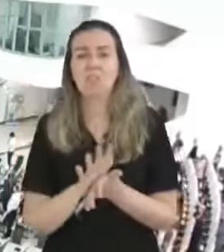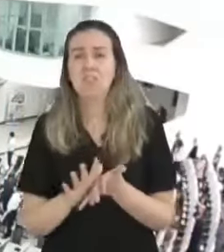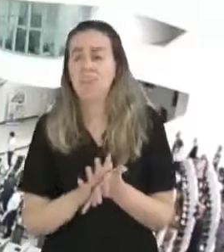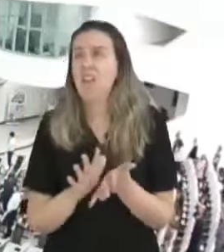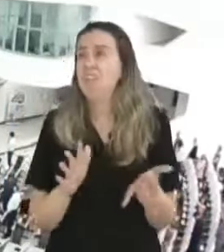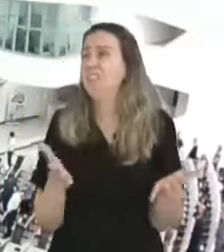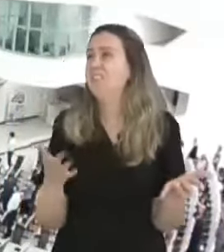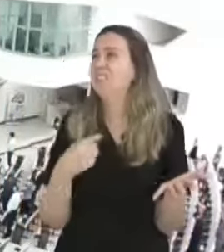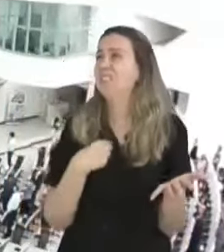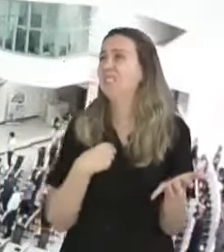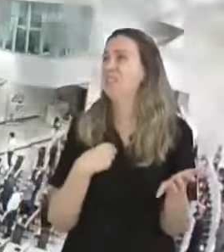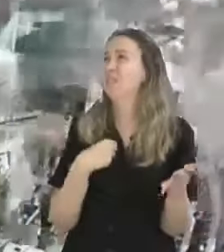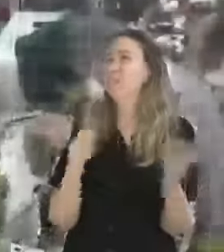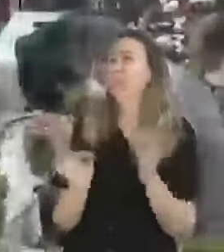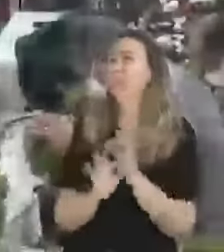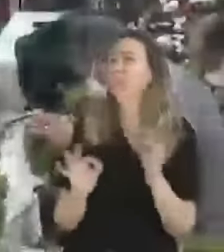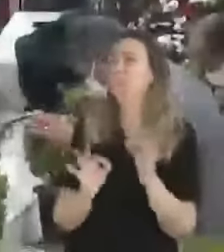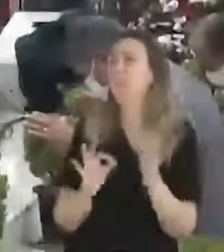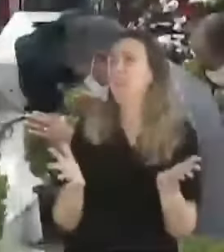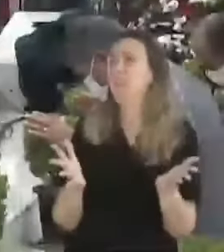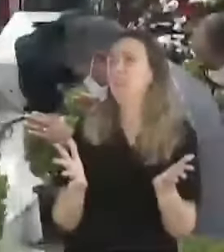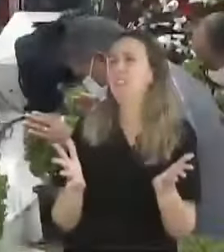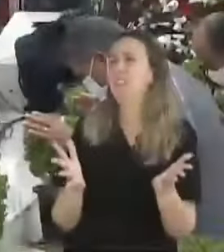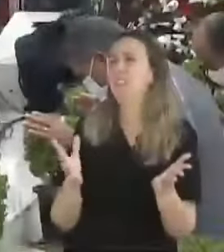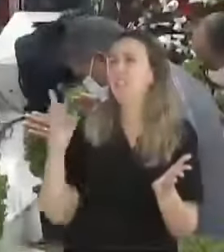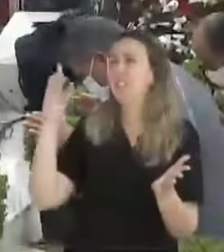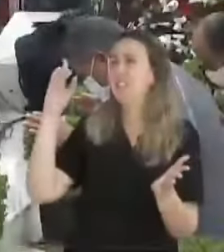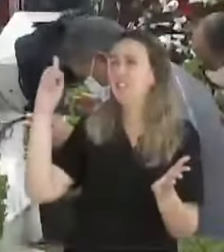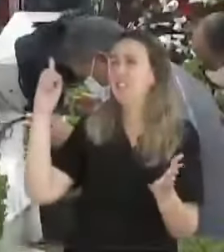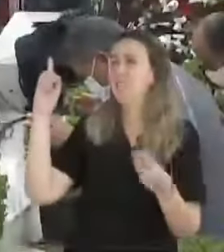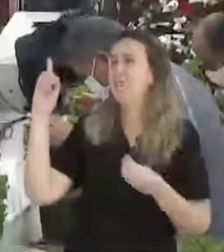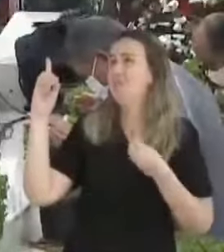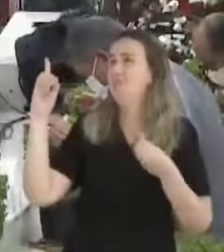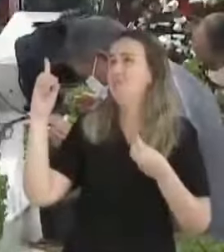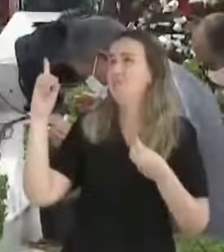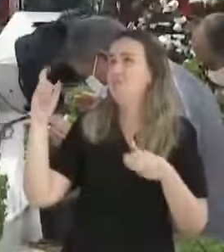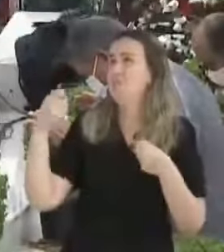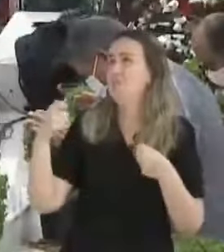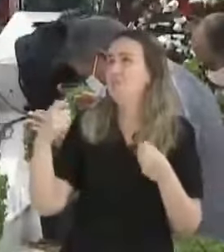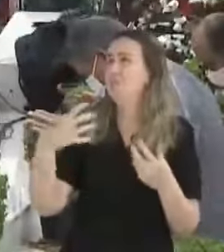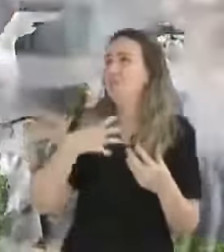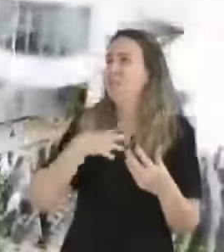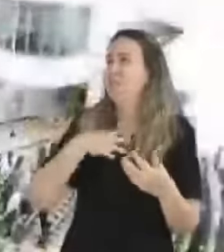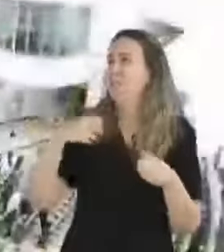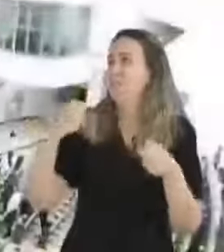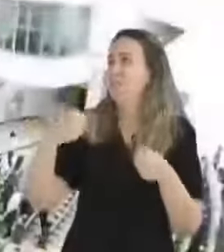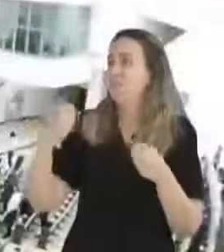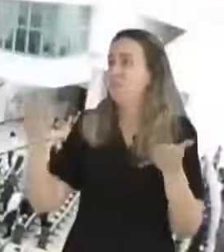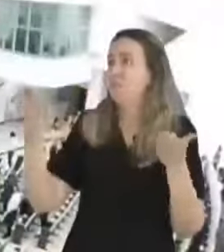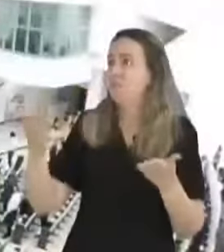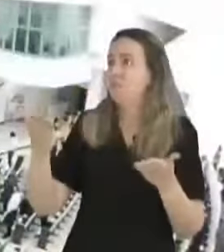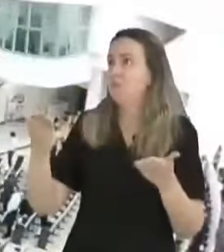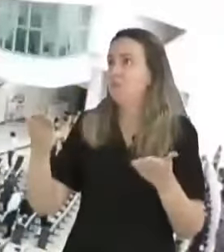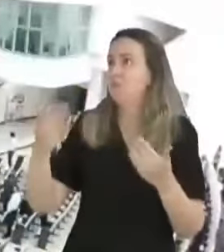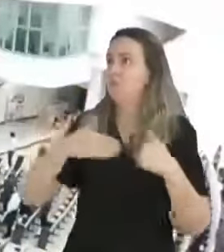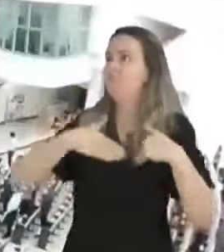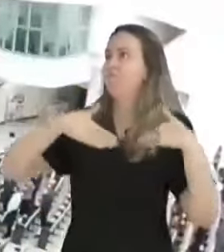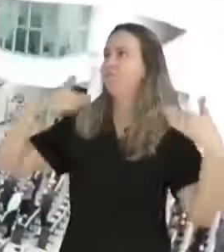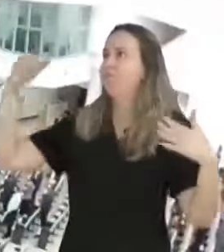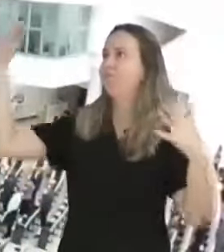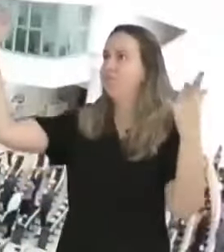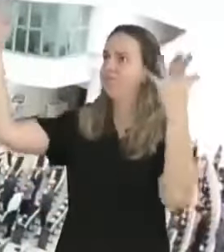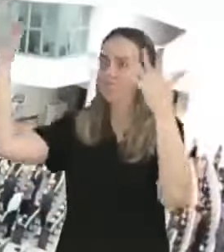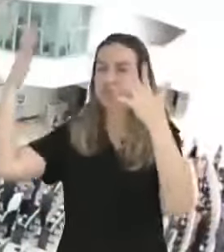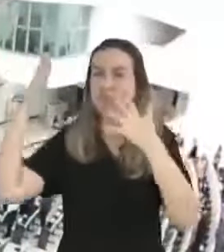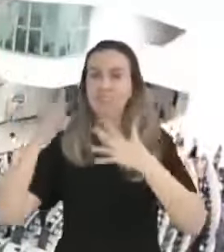a presença do Espírito Santo. Pessoas que há muitos dias não falavam em línguas. Abre a boca e fale